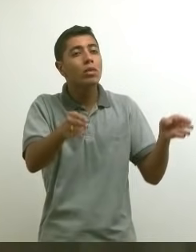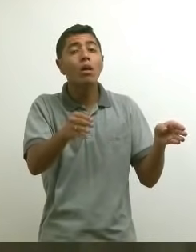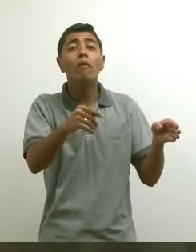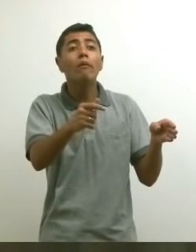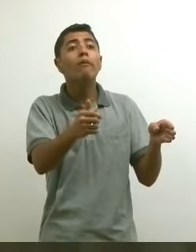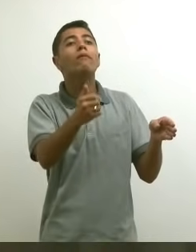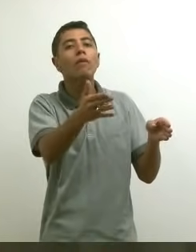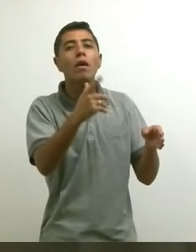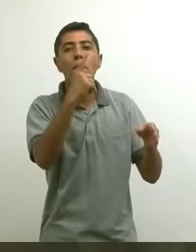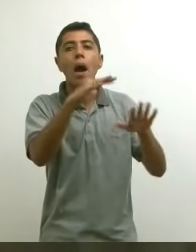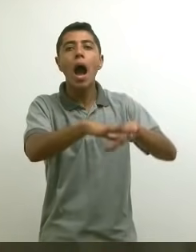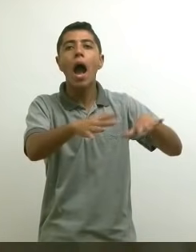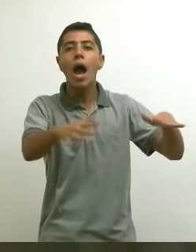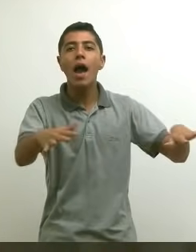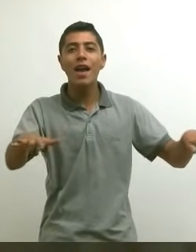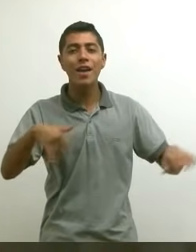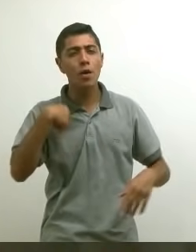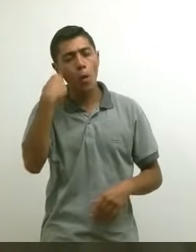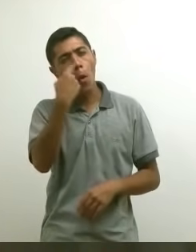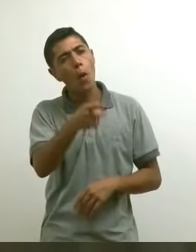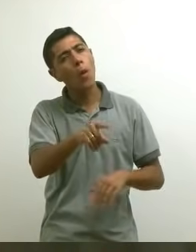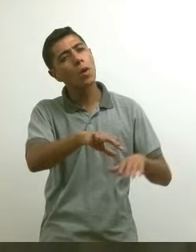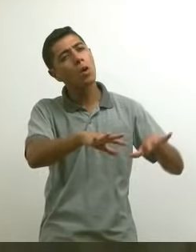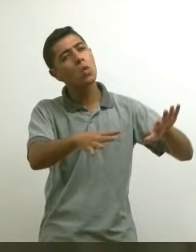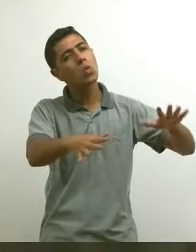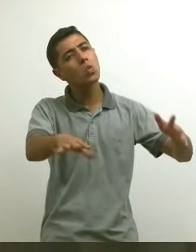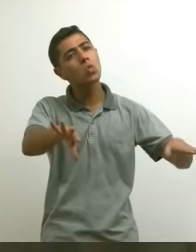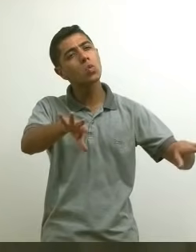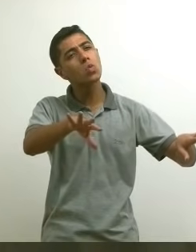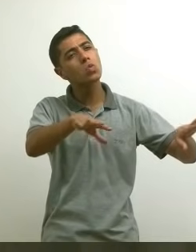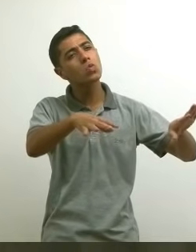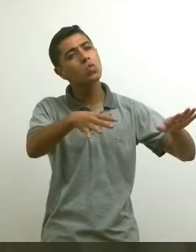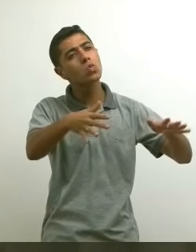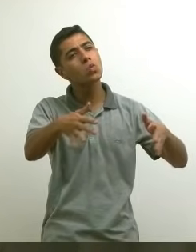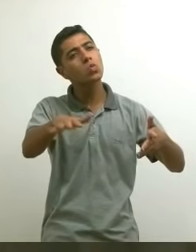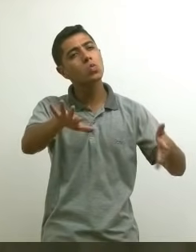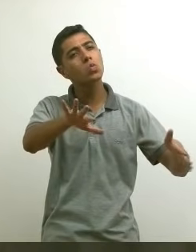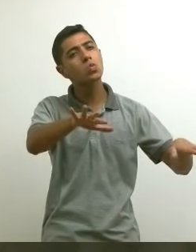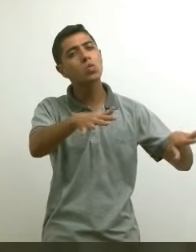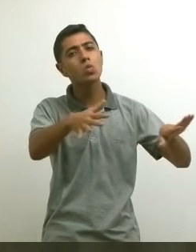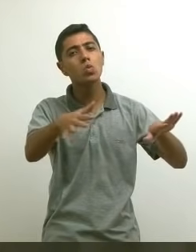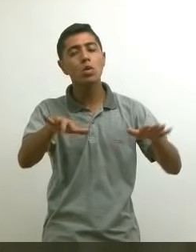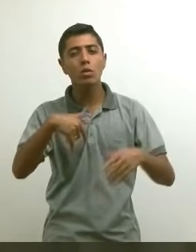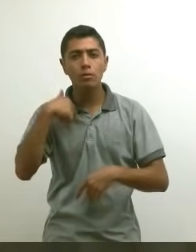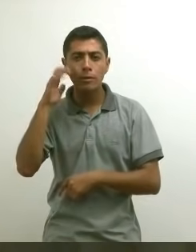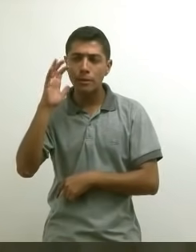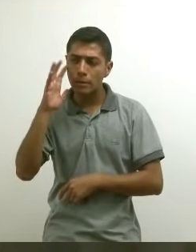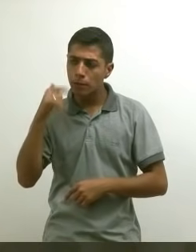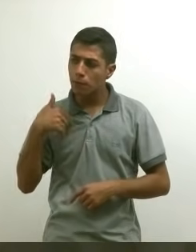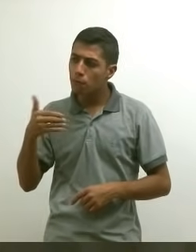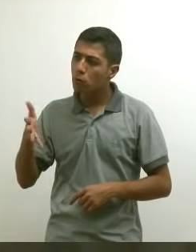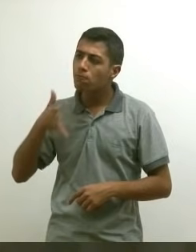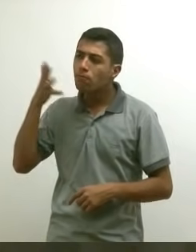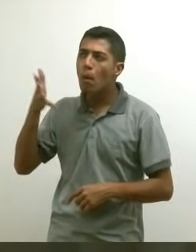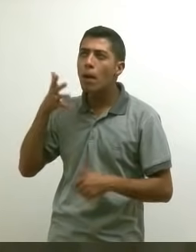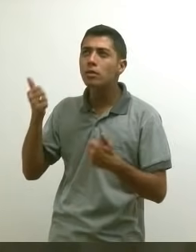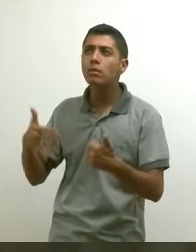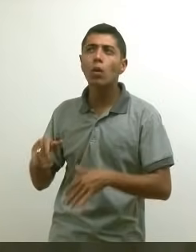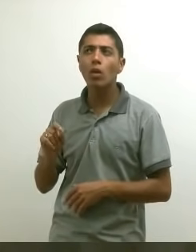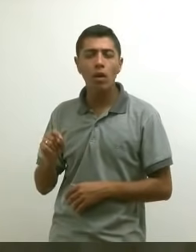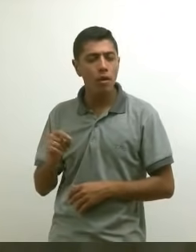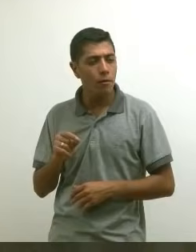falar de repente ouvi uma criança de 4 anos 34 anos agachada no deck